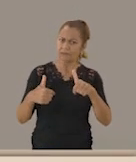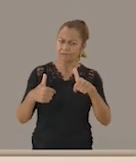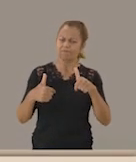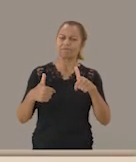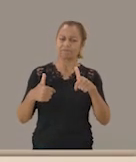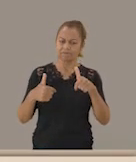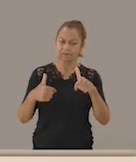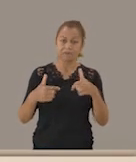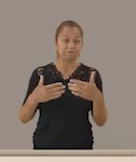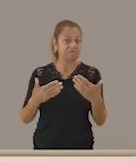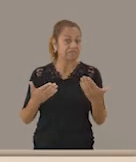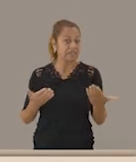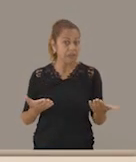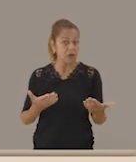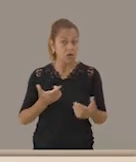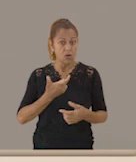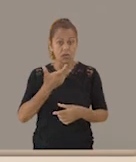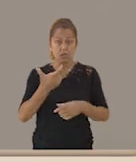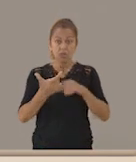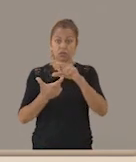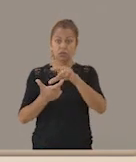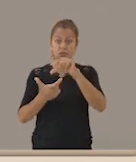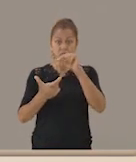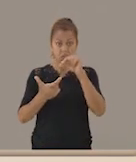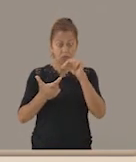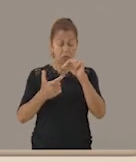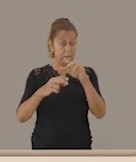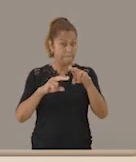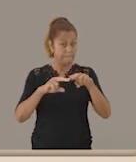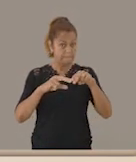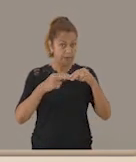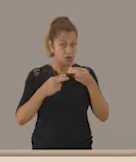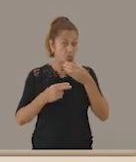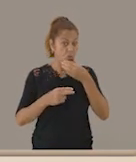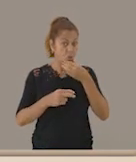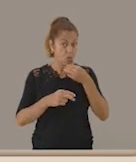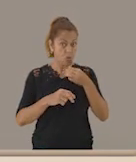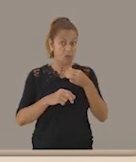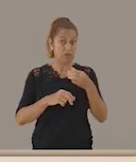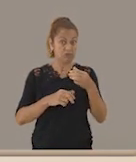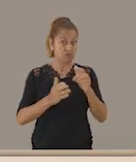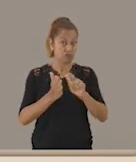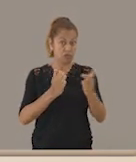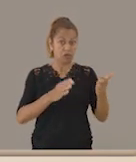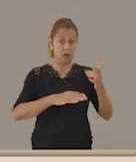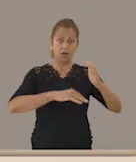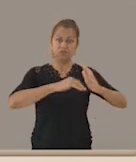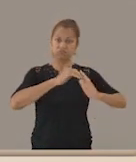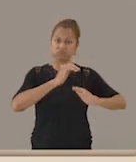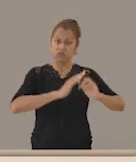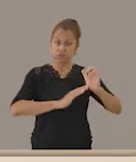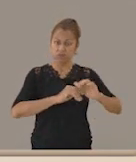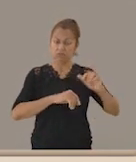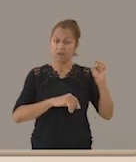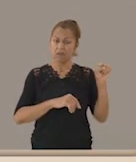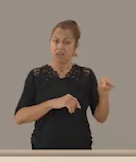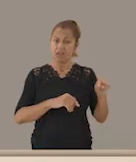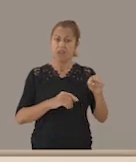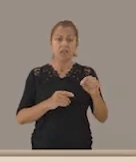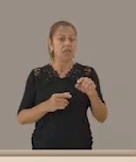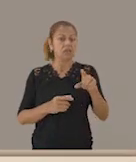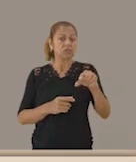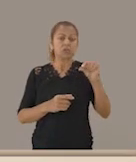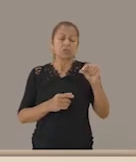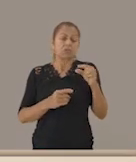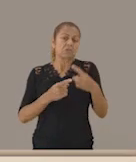Assim, como a escolha lexical feita pelo jornalista, este fica isento do erro, caso os especialistas cheguem a